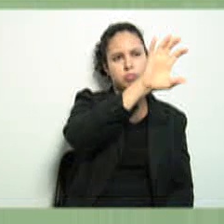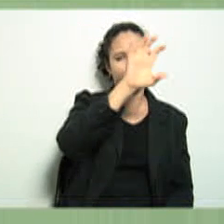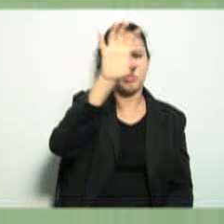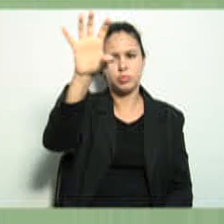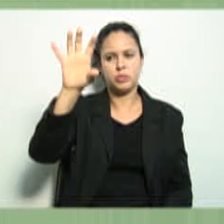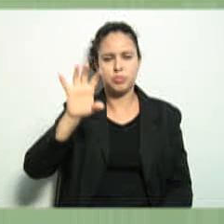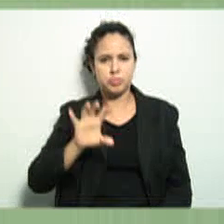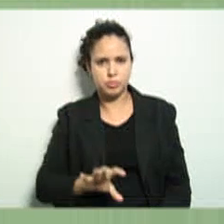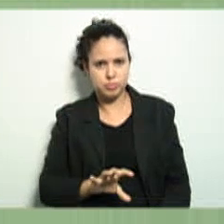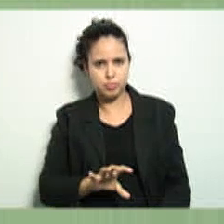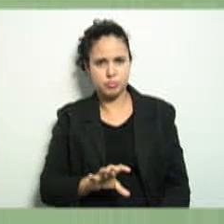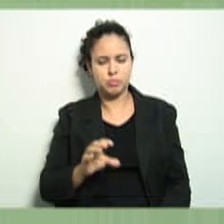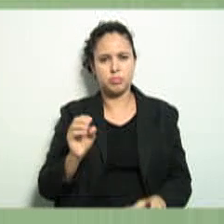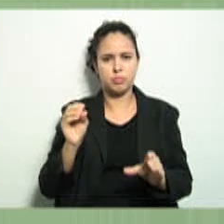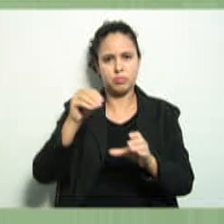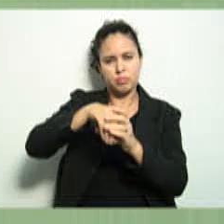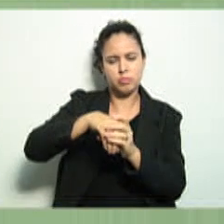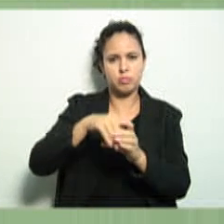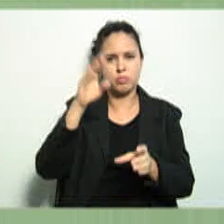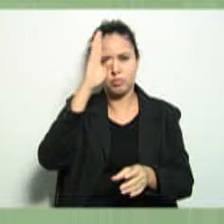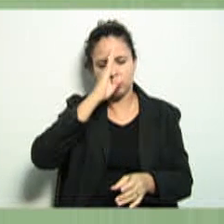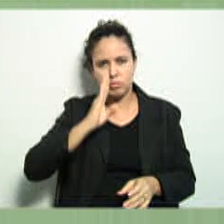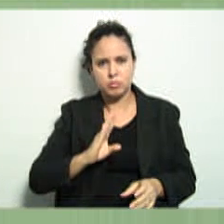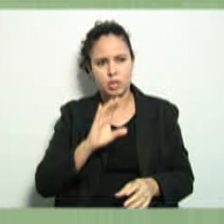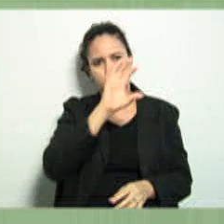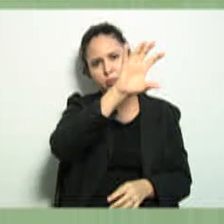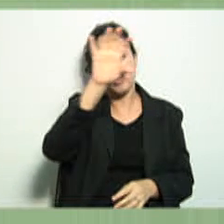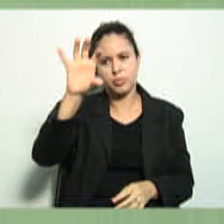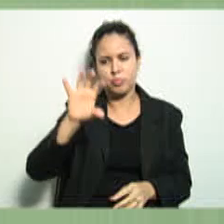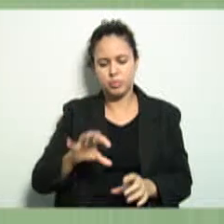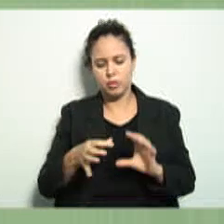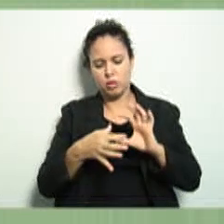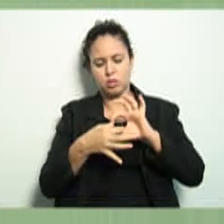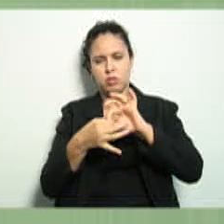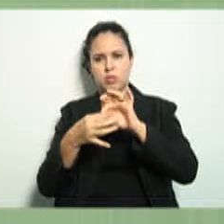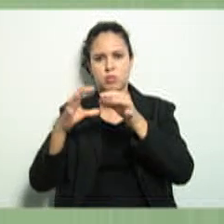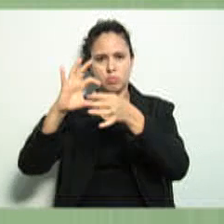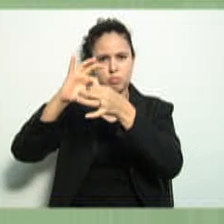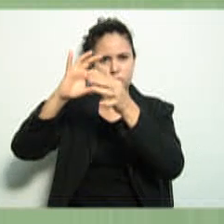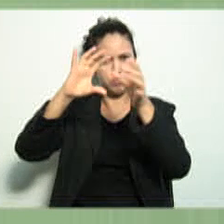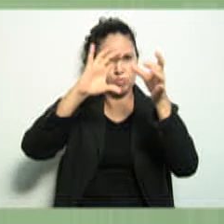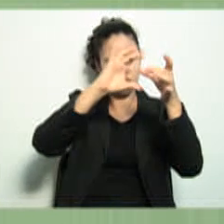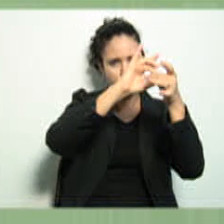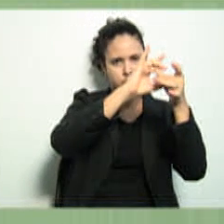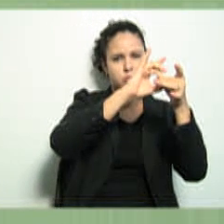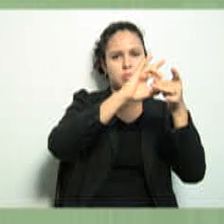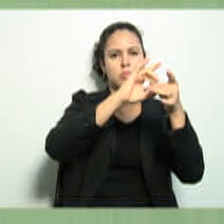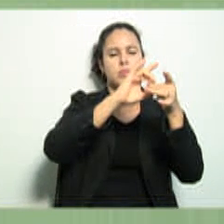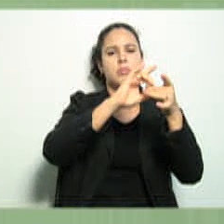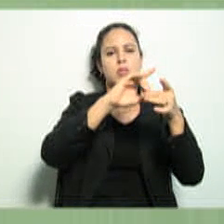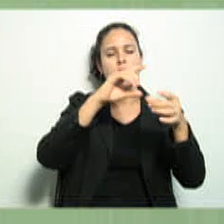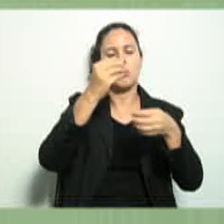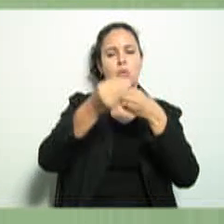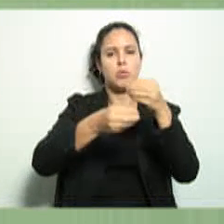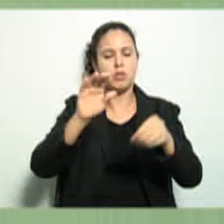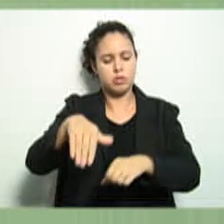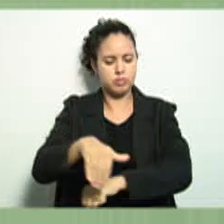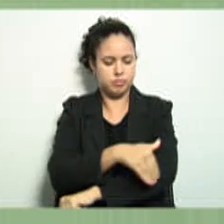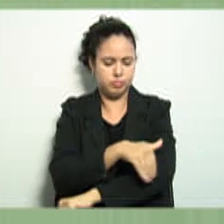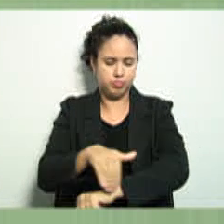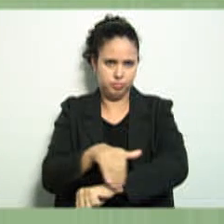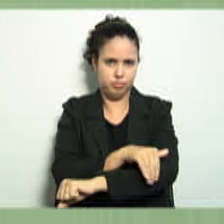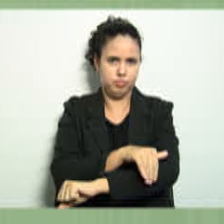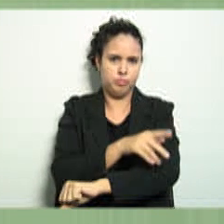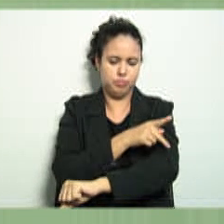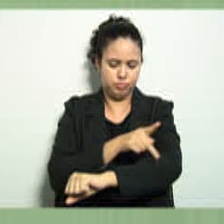país, permitindo assim o escoamento de outros produtos e o desenvolvimento econômico de nossa região.